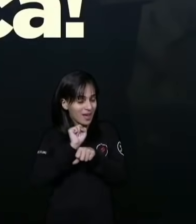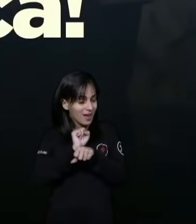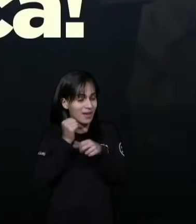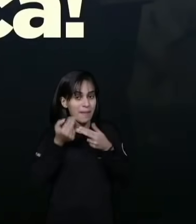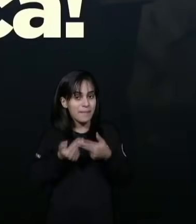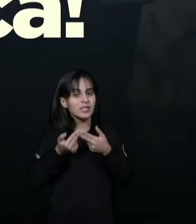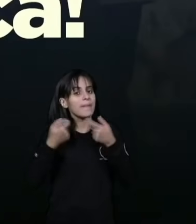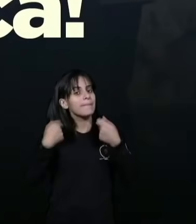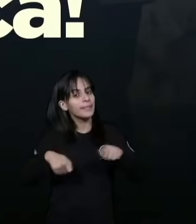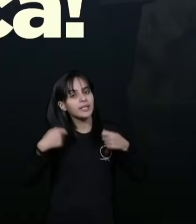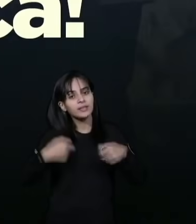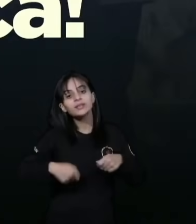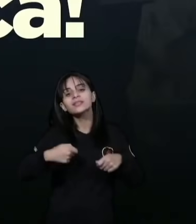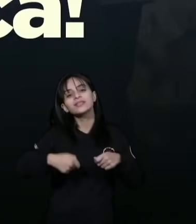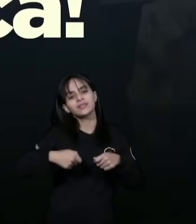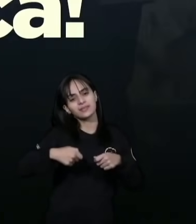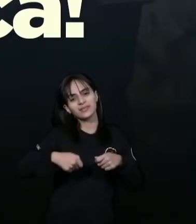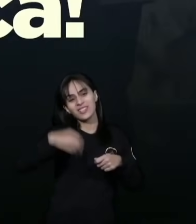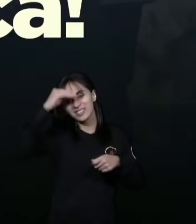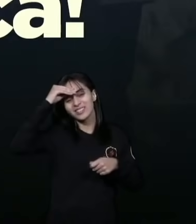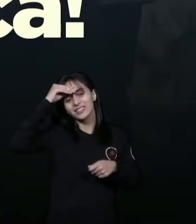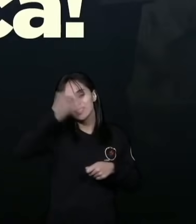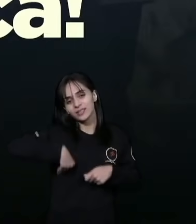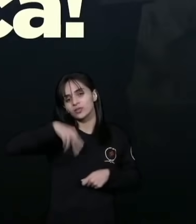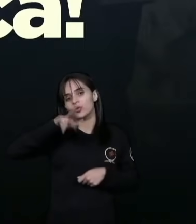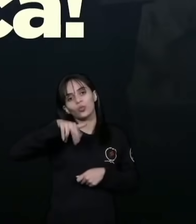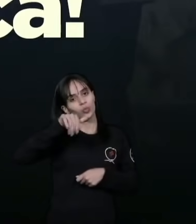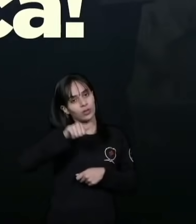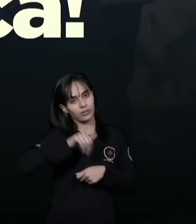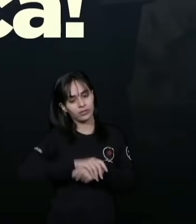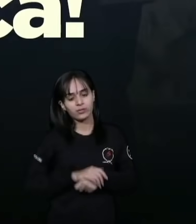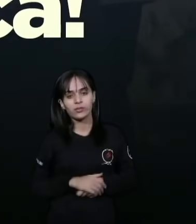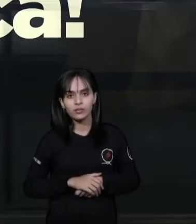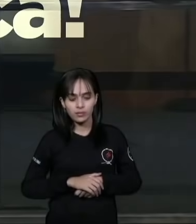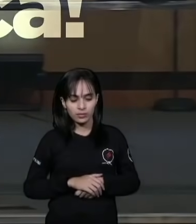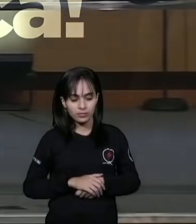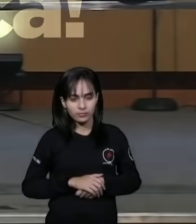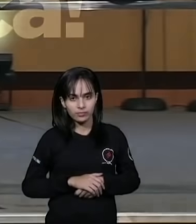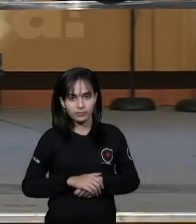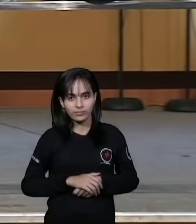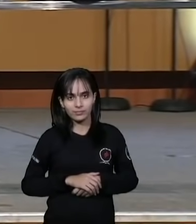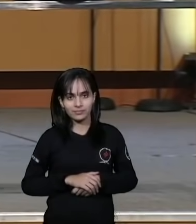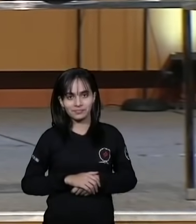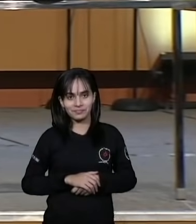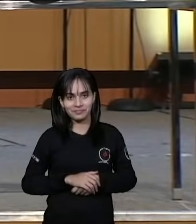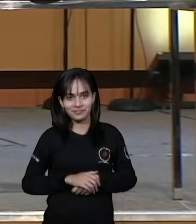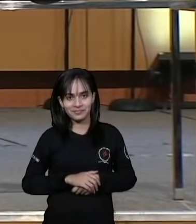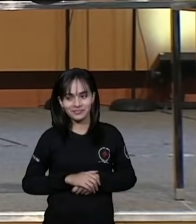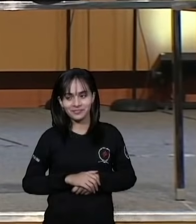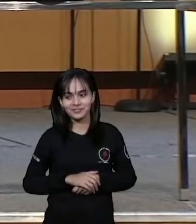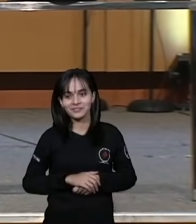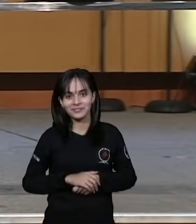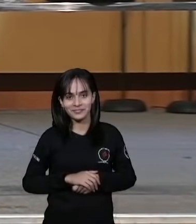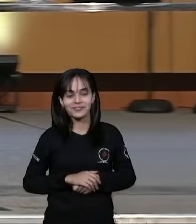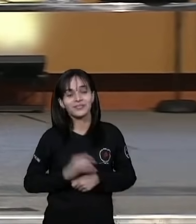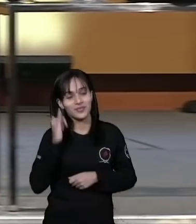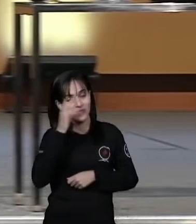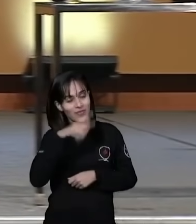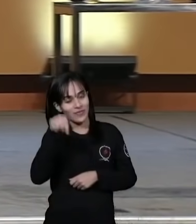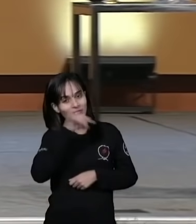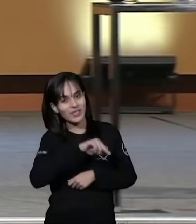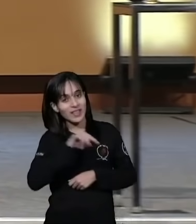que for necessário Não desista nunca deixa eu te falar uma coisa na